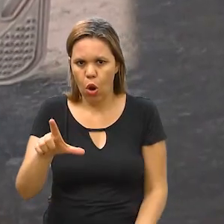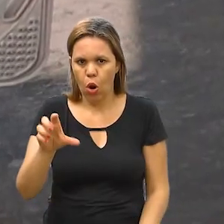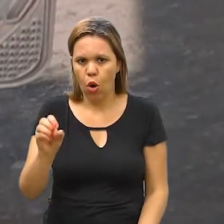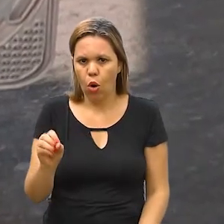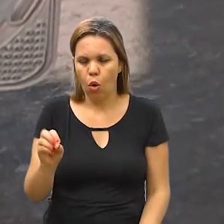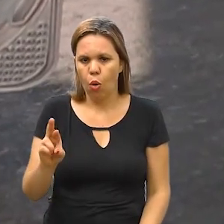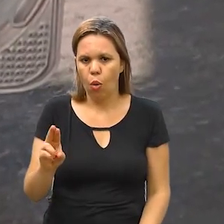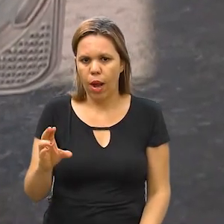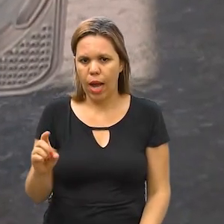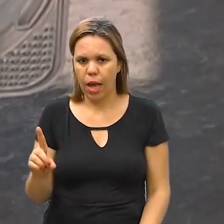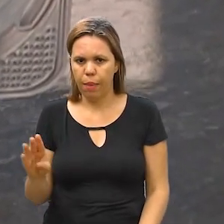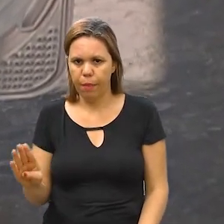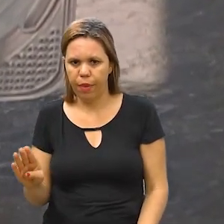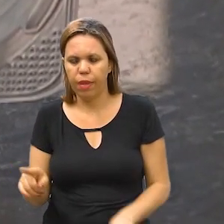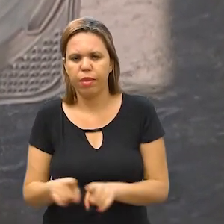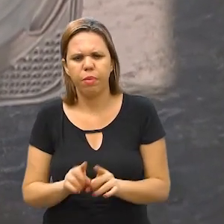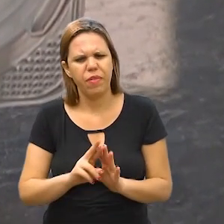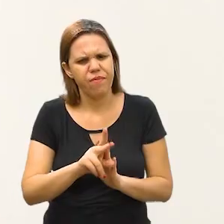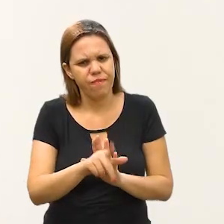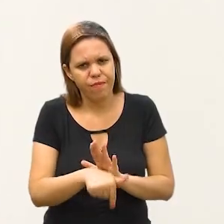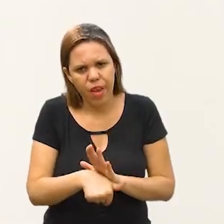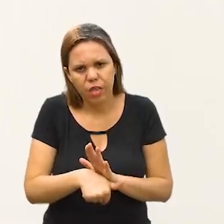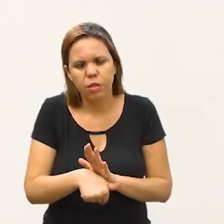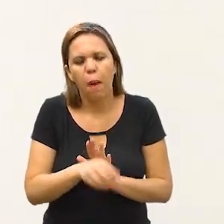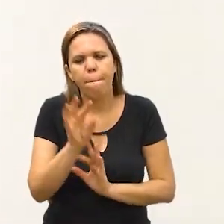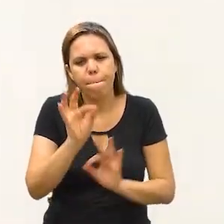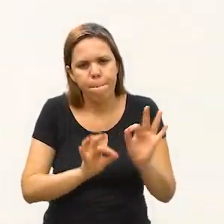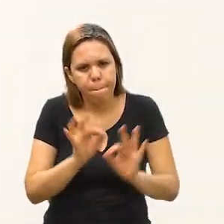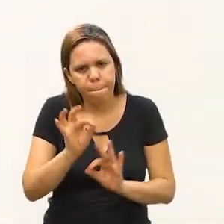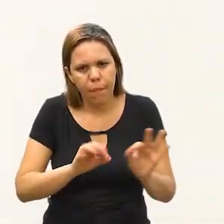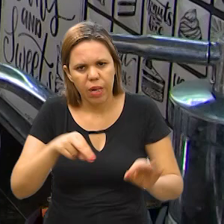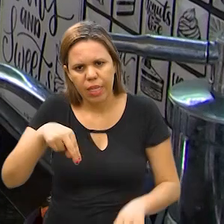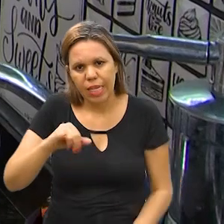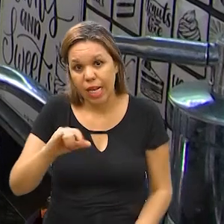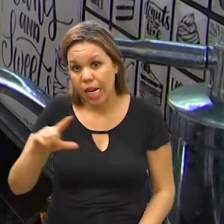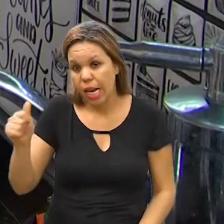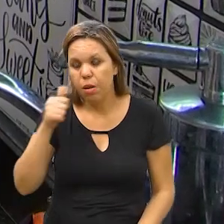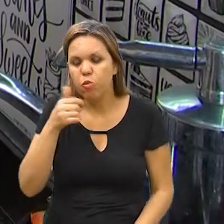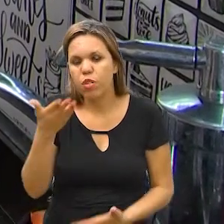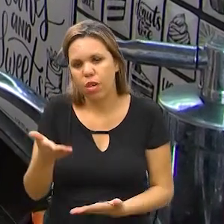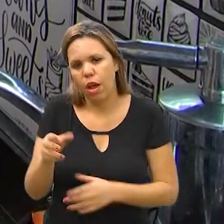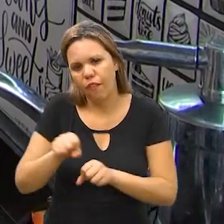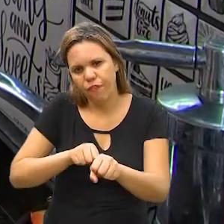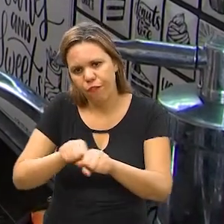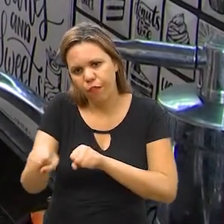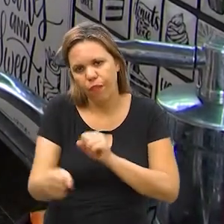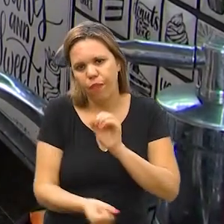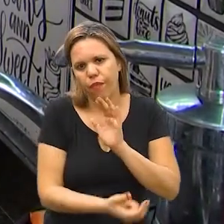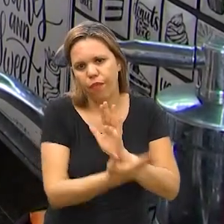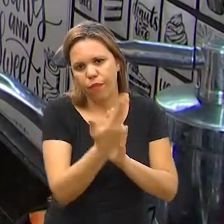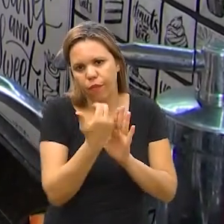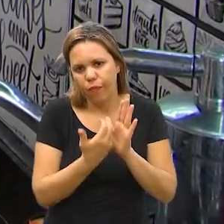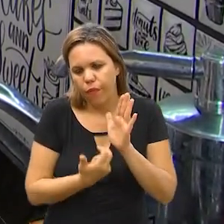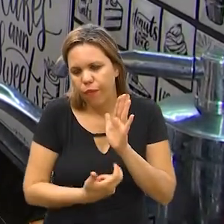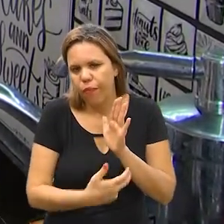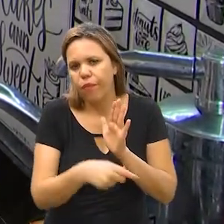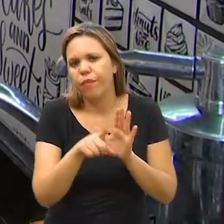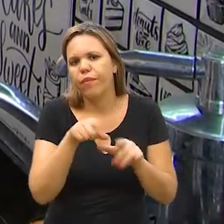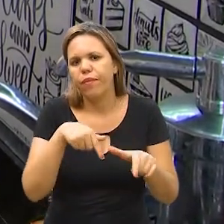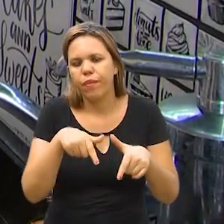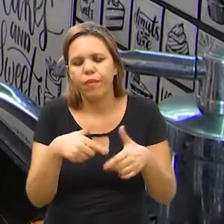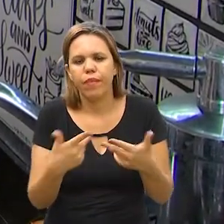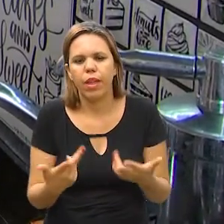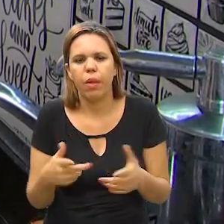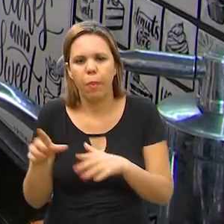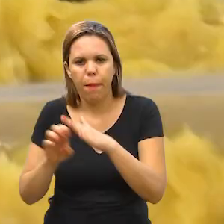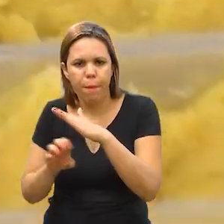fit, vegana e personalizadas preparadas pela Naila. Formada em design de interiores e trabalhando em